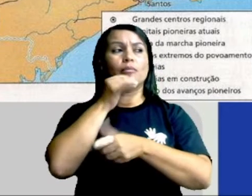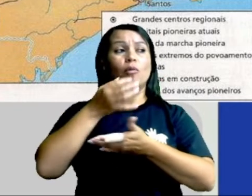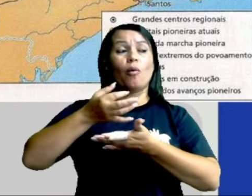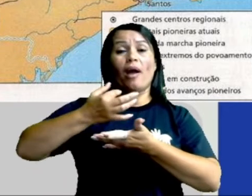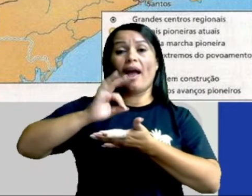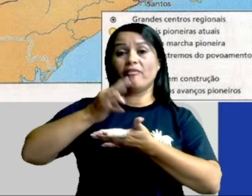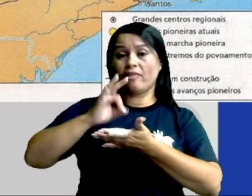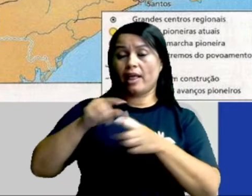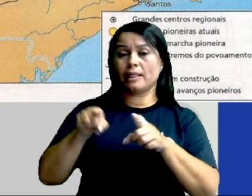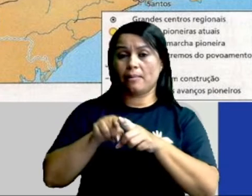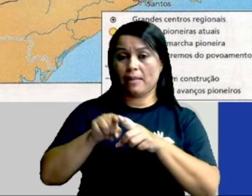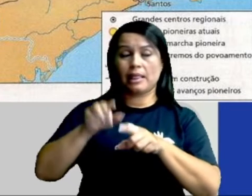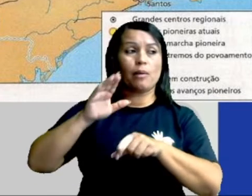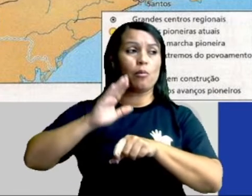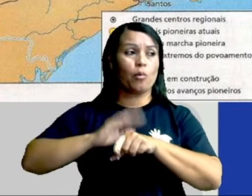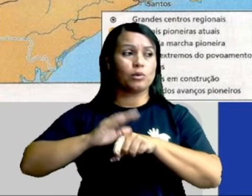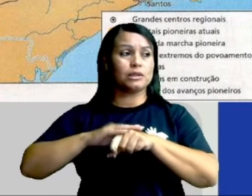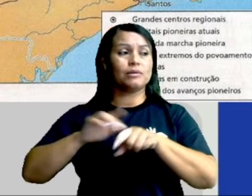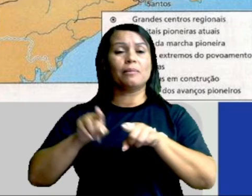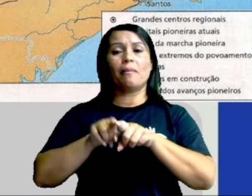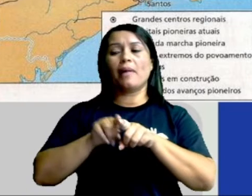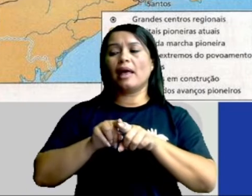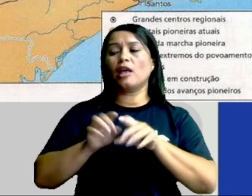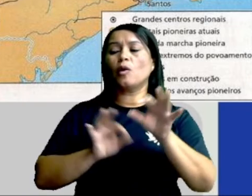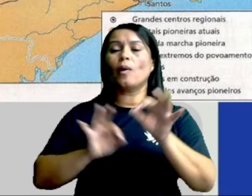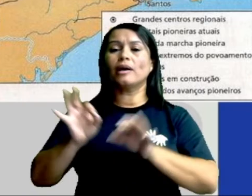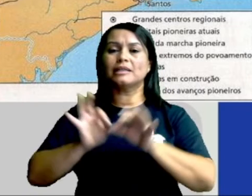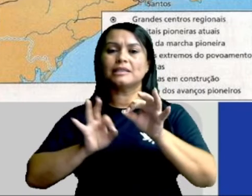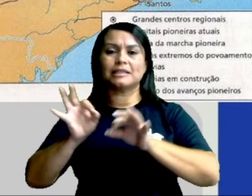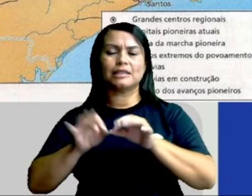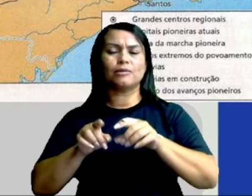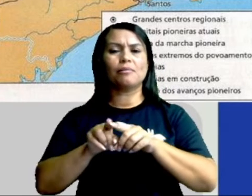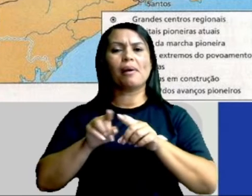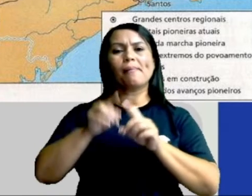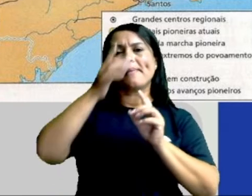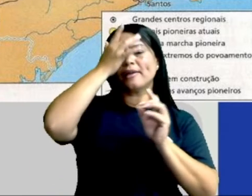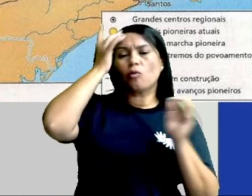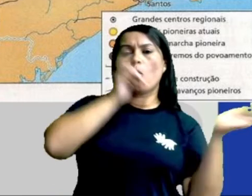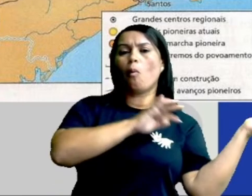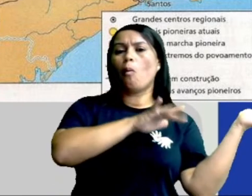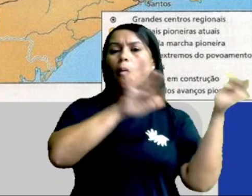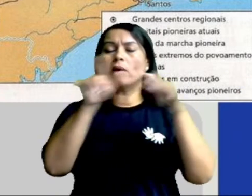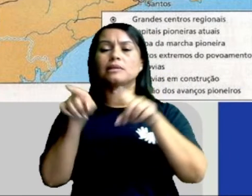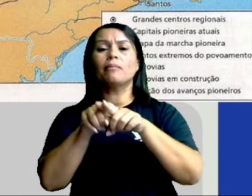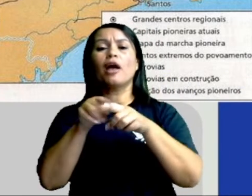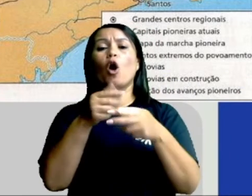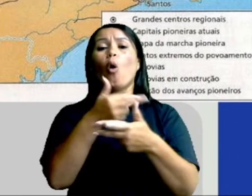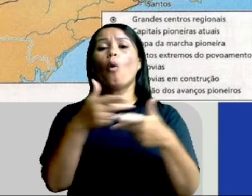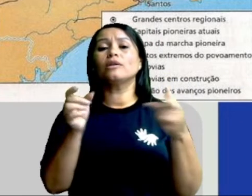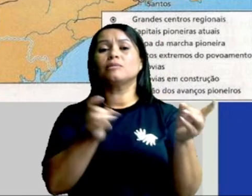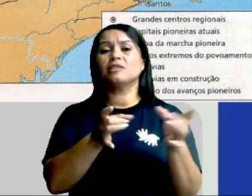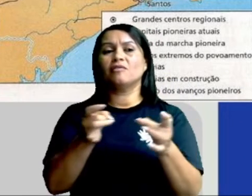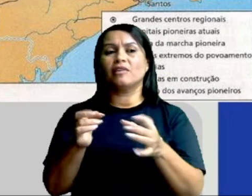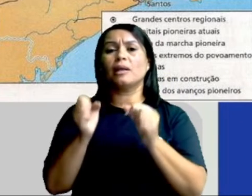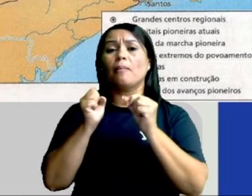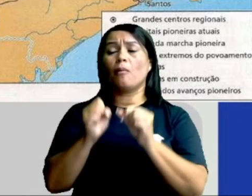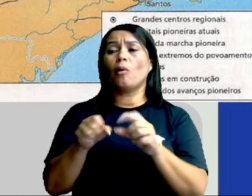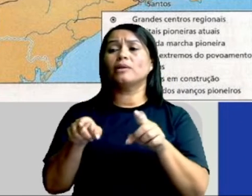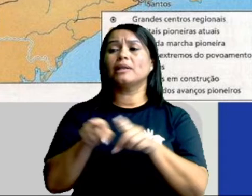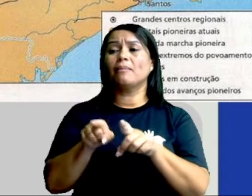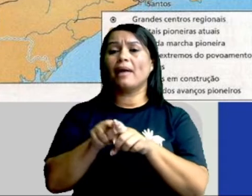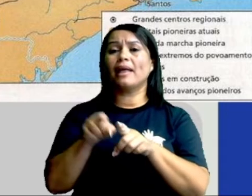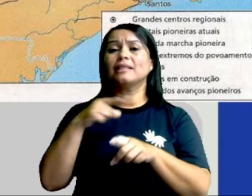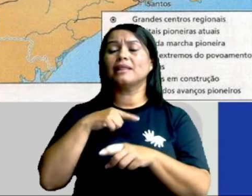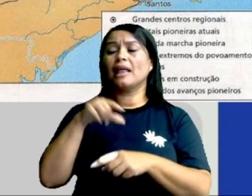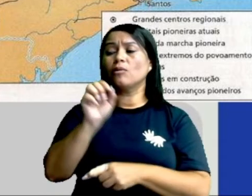café, como a produção e construção de ferrovias para circular pessoas e mercadorias, possibilitaram assim o povoamento de parte do